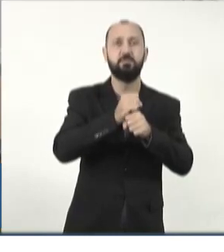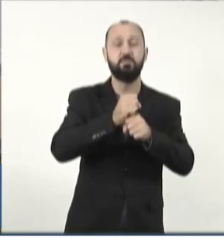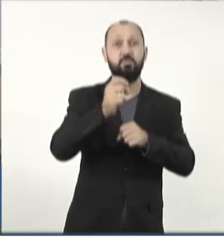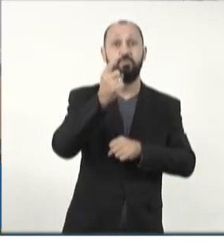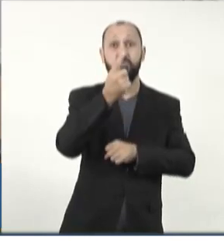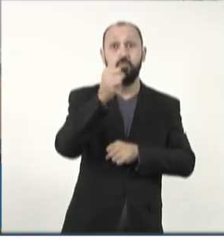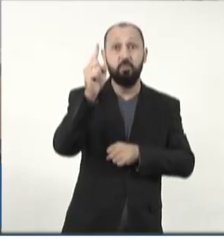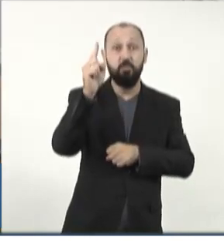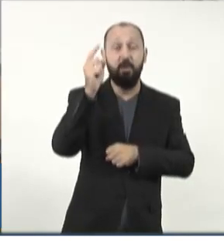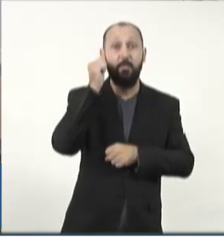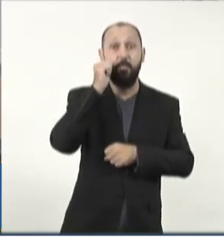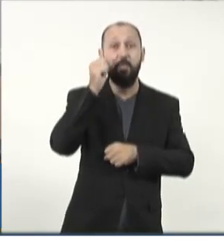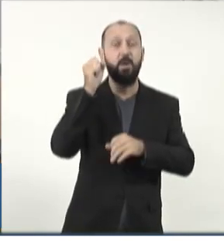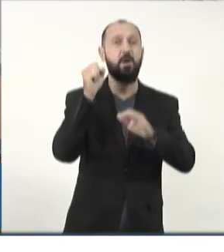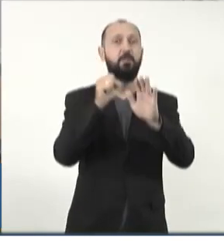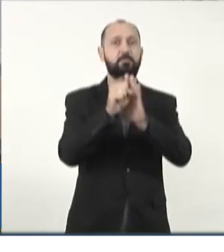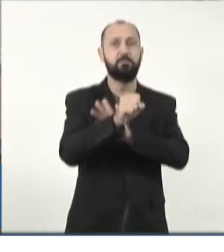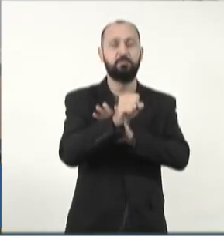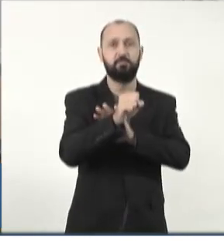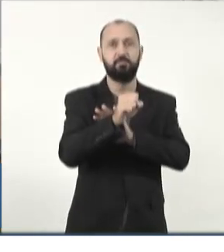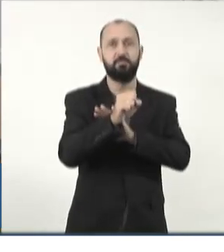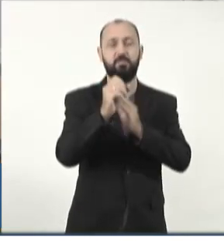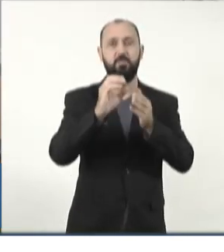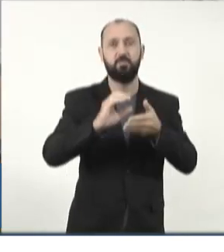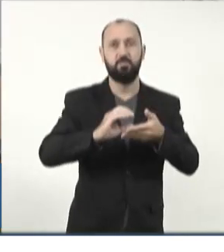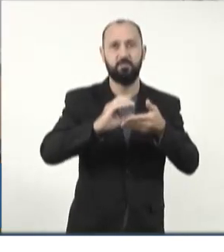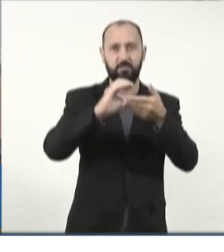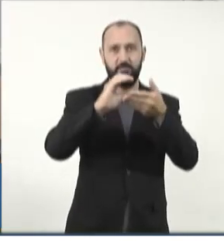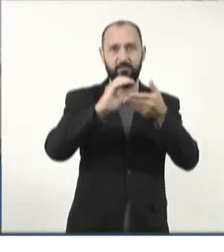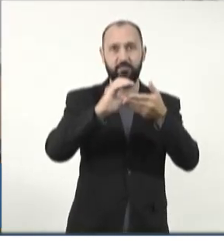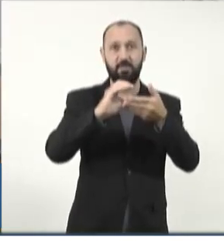de uma mulher num conselho.